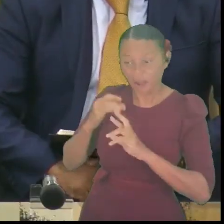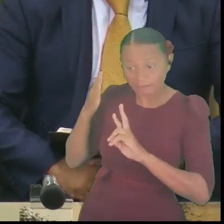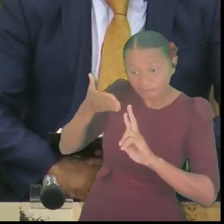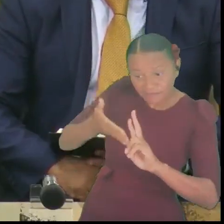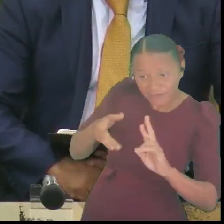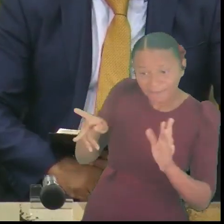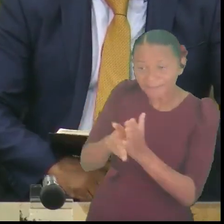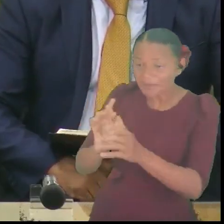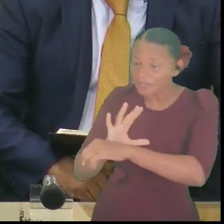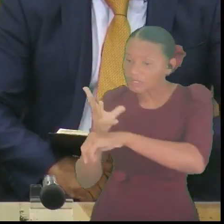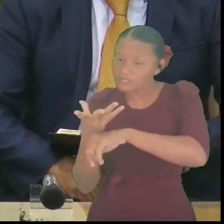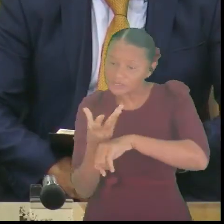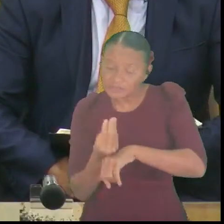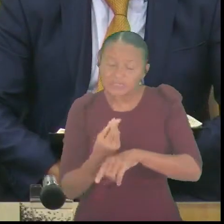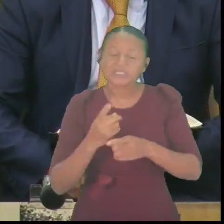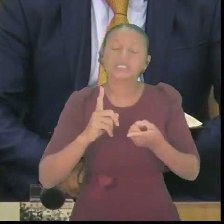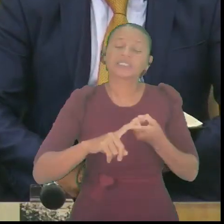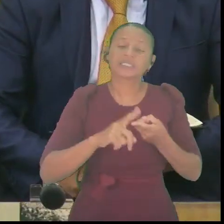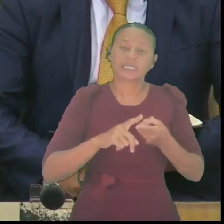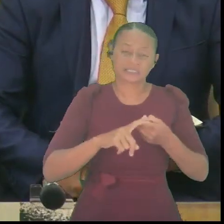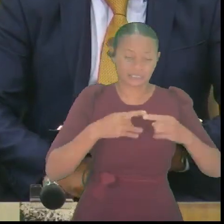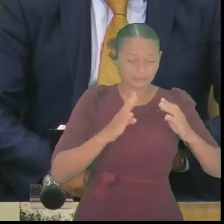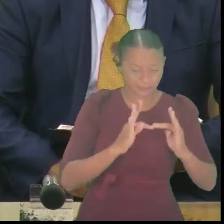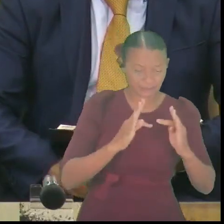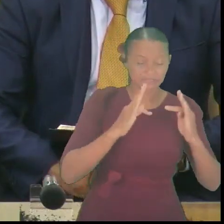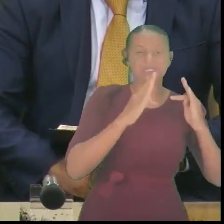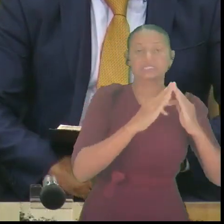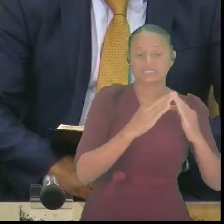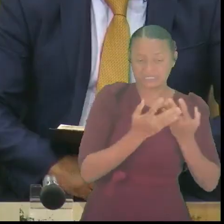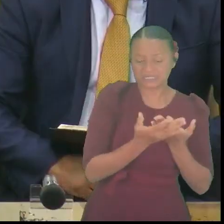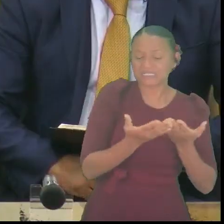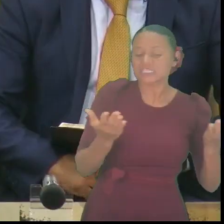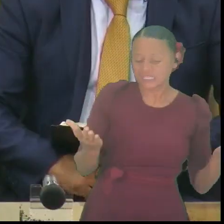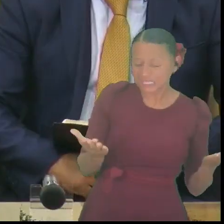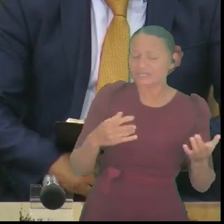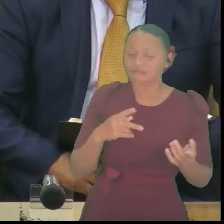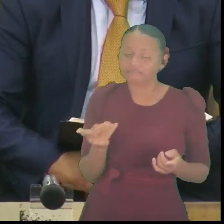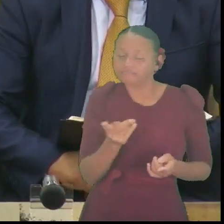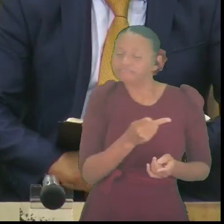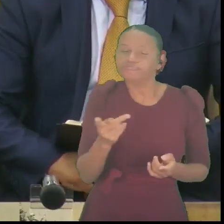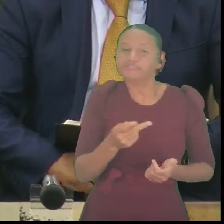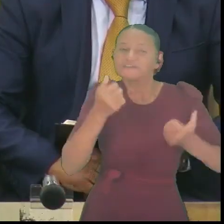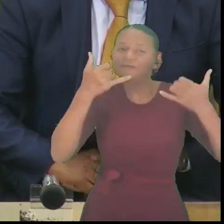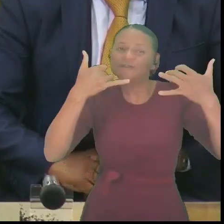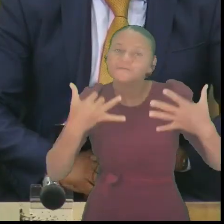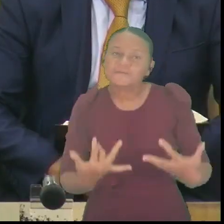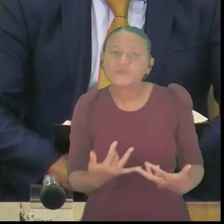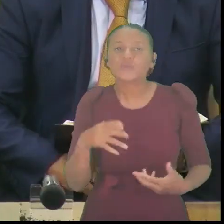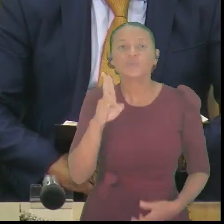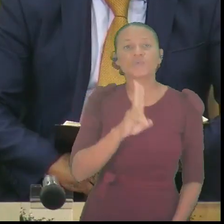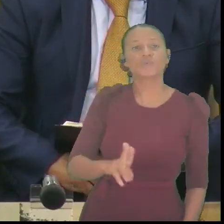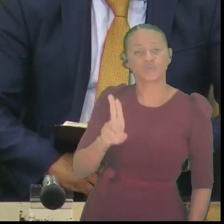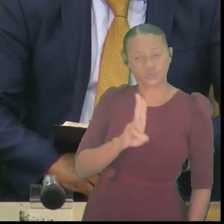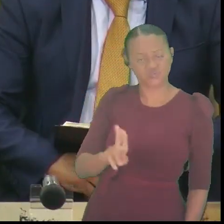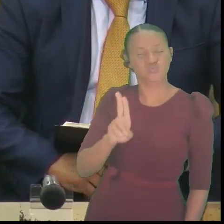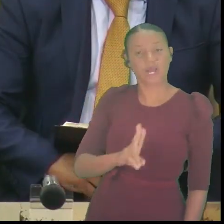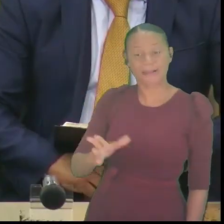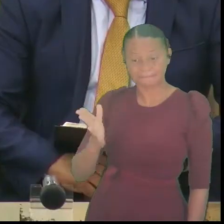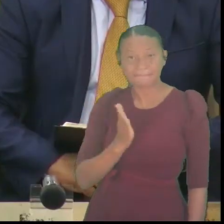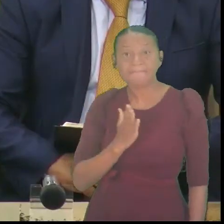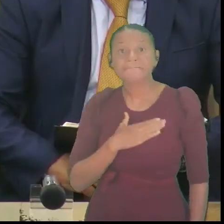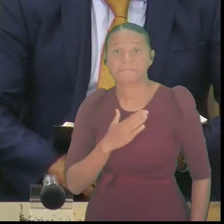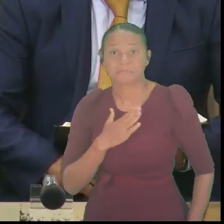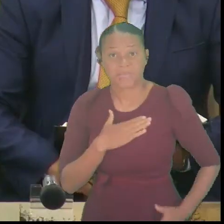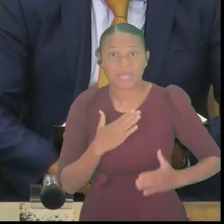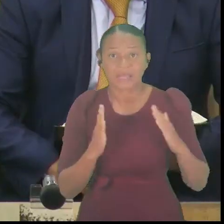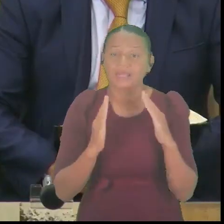tanto a igreja como o templo, como a igreja como o povo, o corpo de Cristo, ele fez questão de usá-lo. Ele disse: a minha